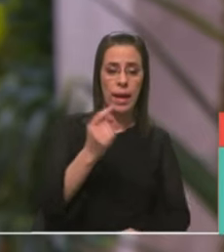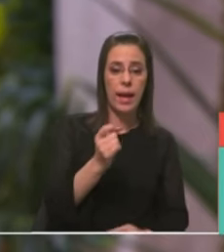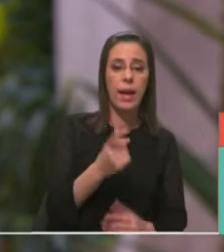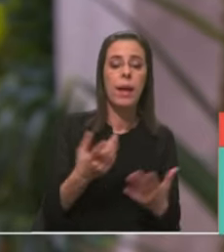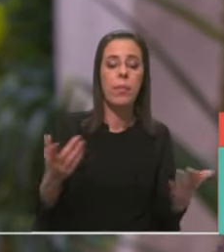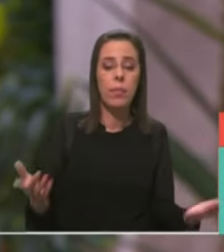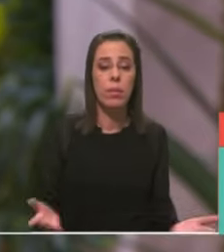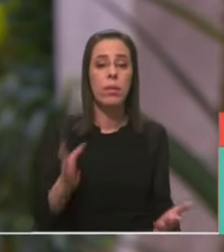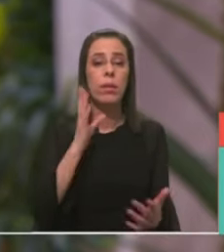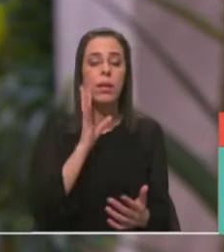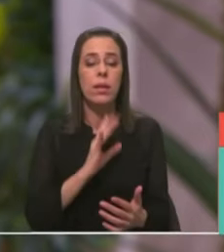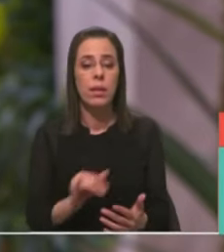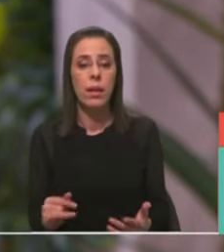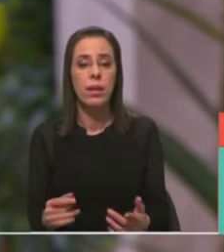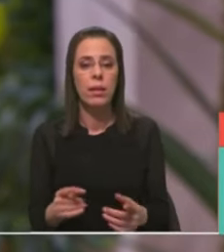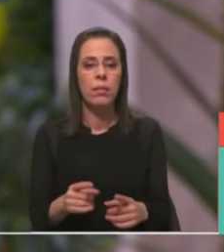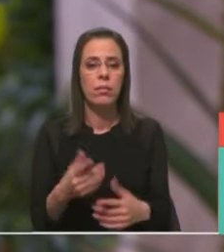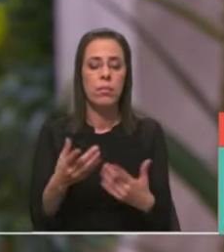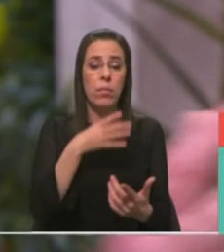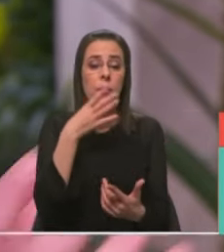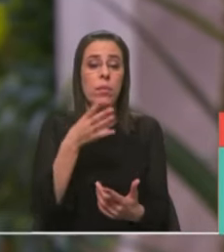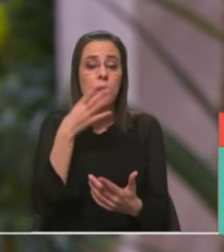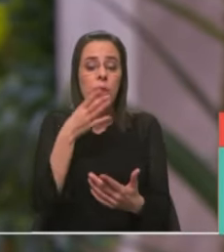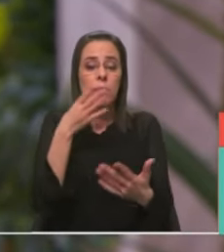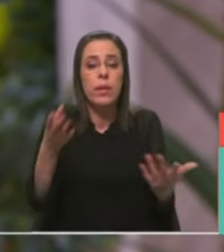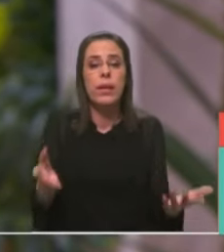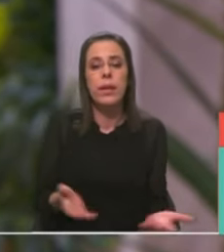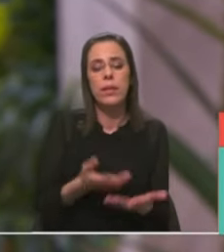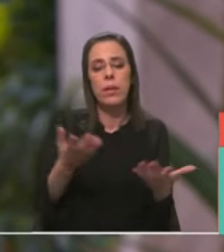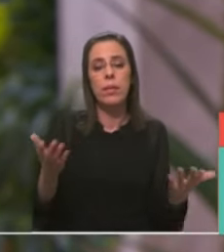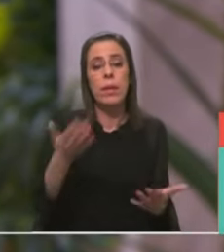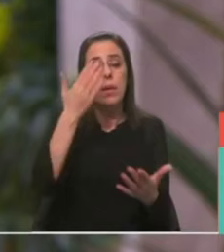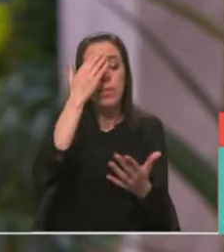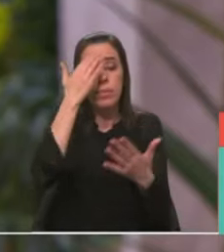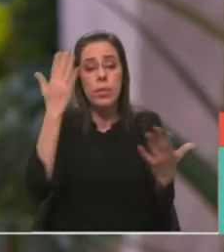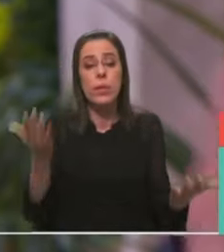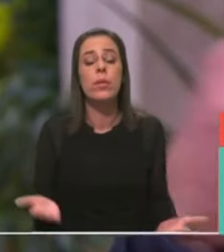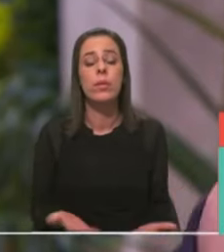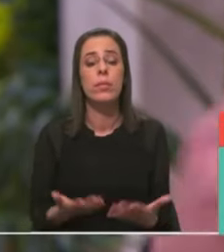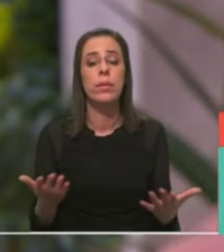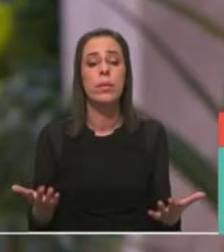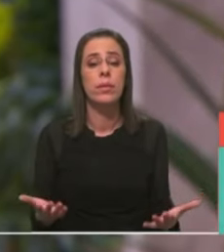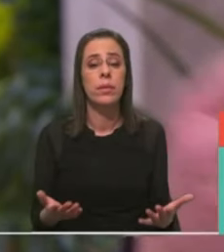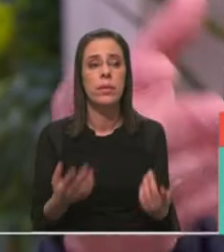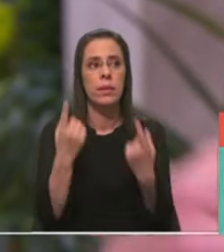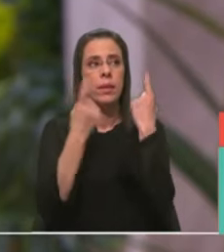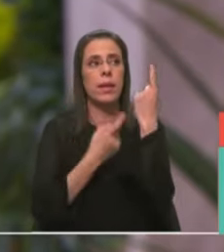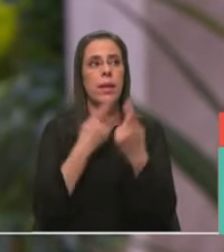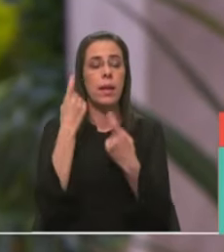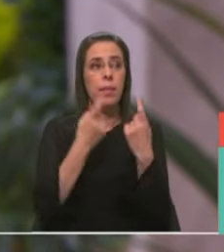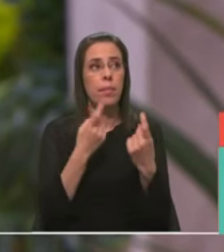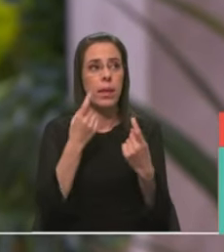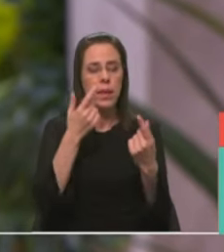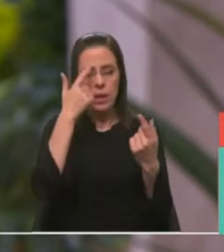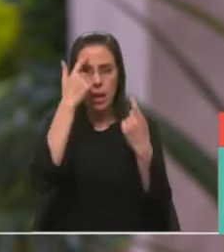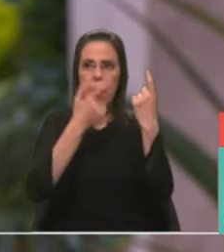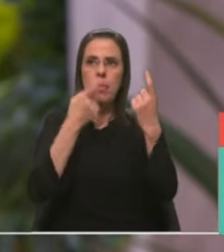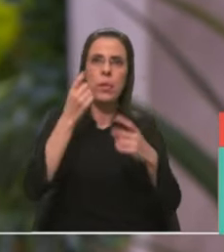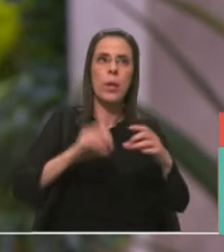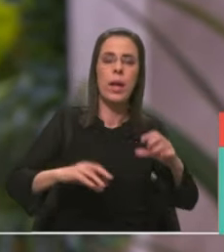Rapidamente tentaram arranjar uma explicação, ou seja, presumo que estejam a pensar em voz alta uns com os